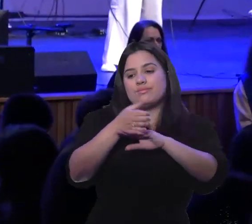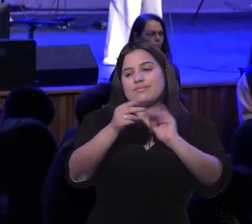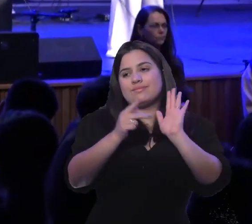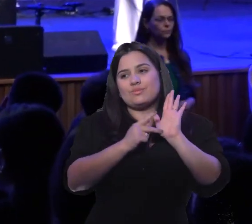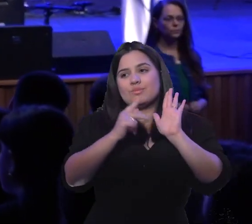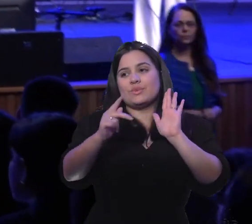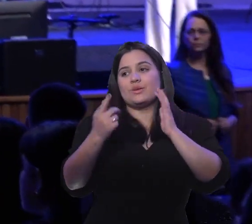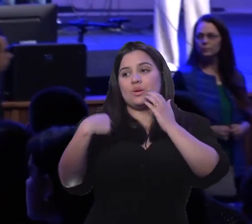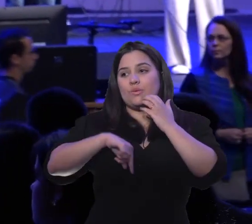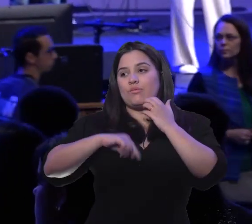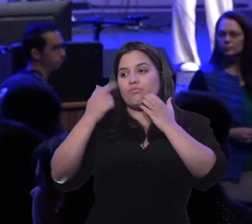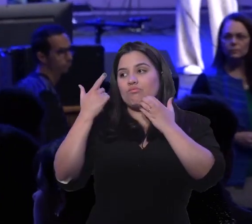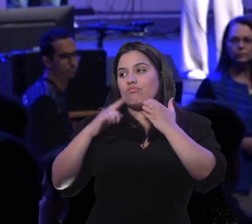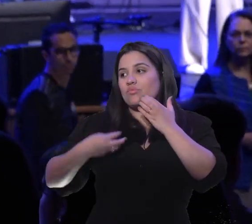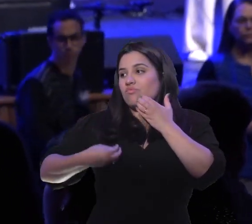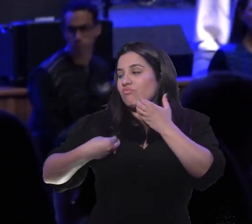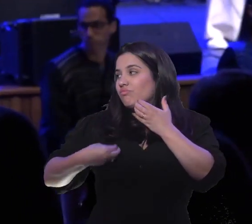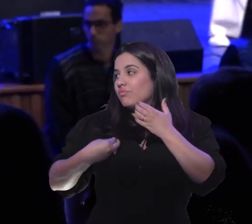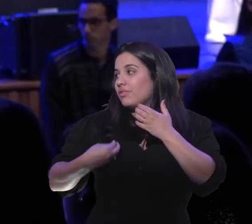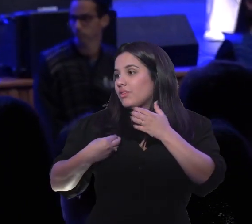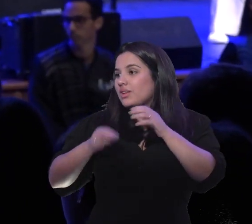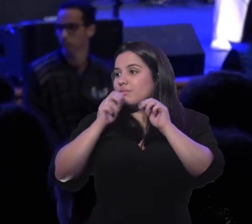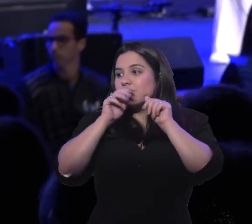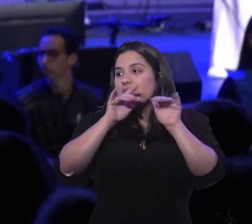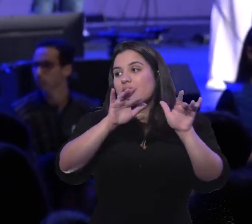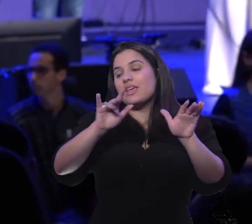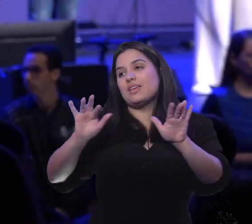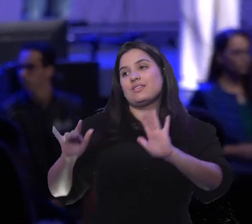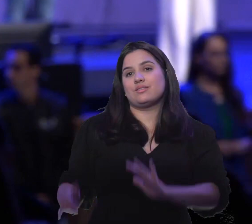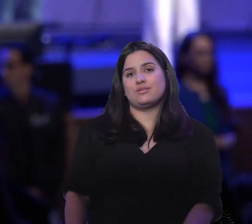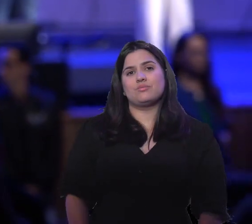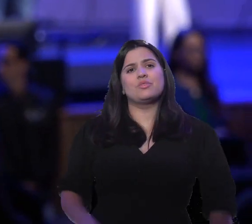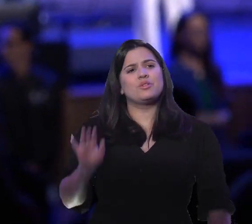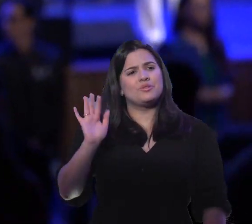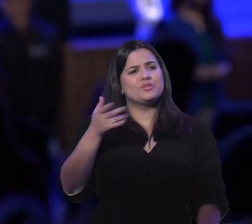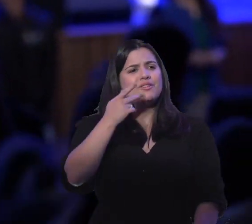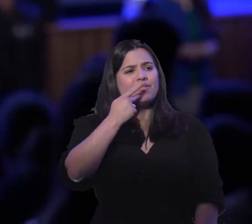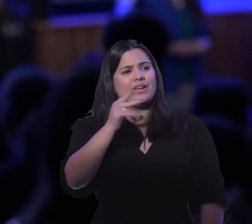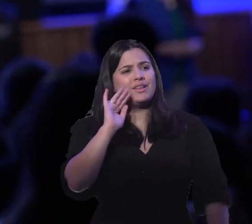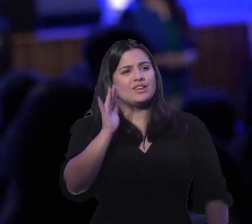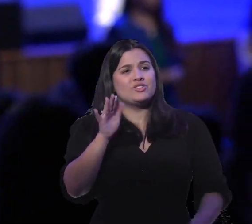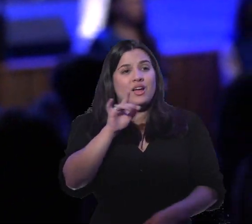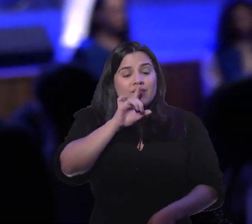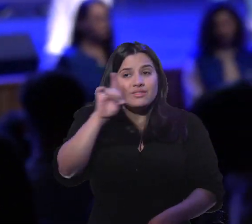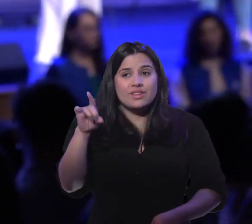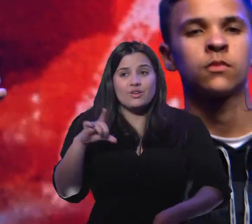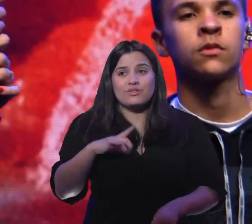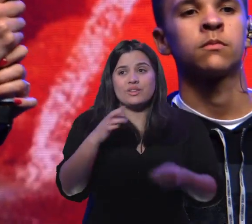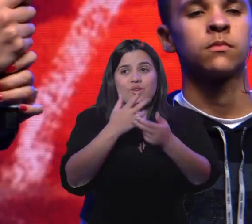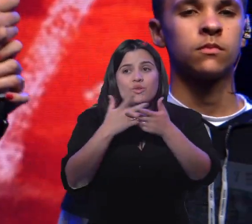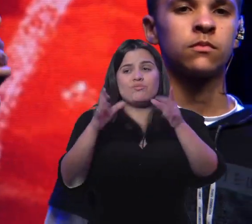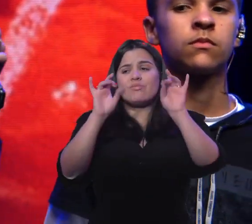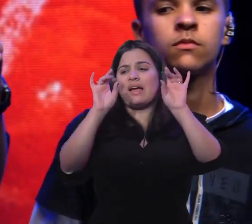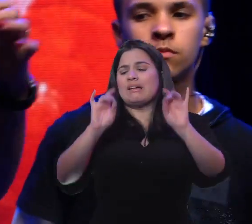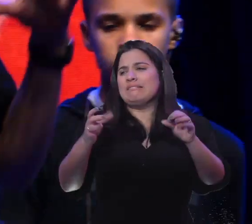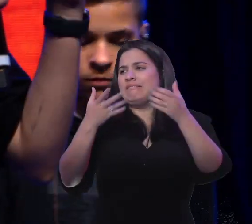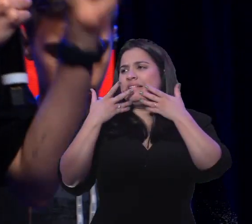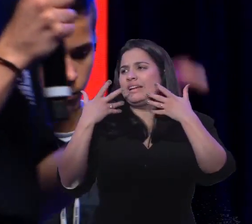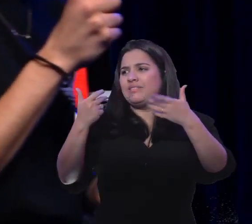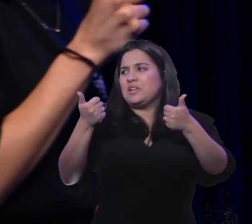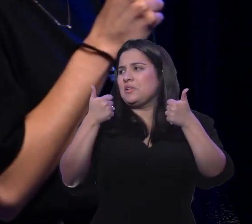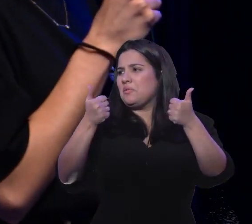bênçãos que o Senhor tem para nós. Eu falei no começo do culto, Deus tem coisas incríveis para fazer na vida de cada um de